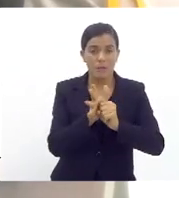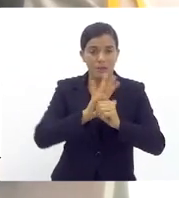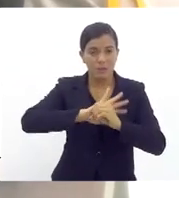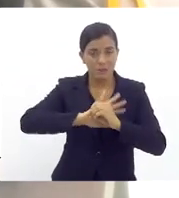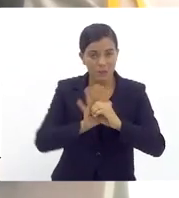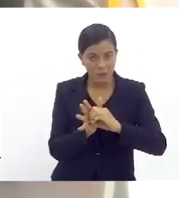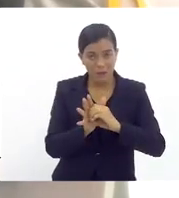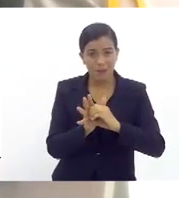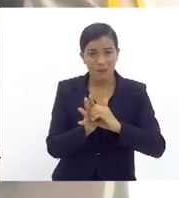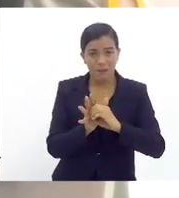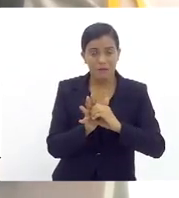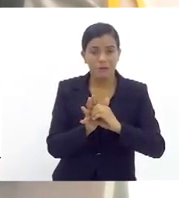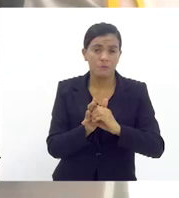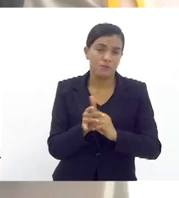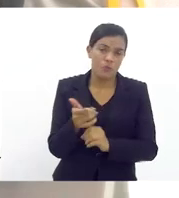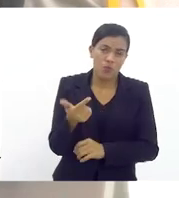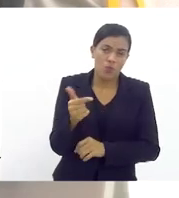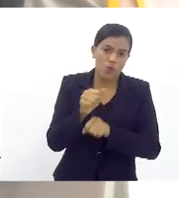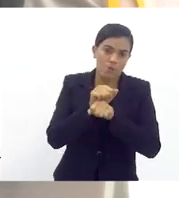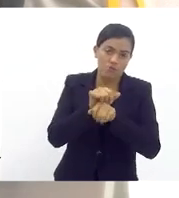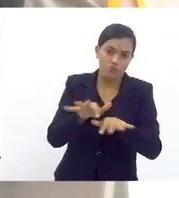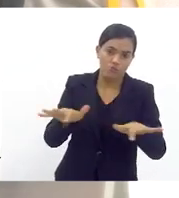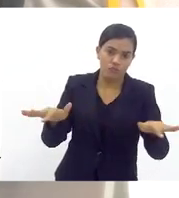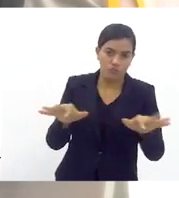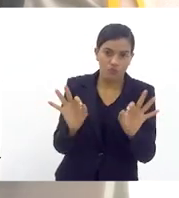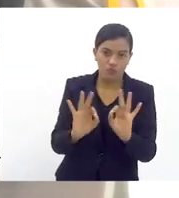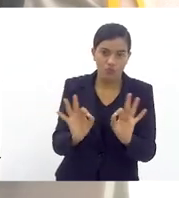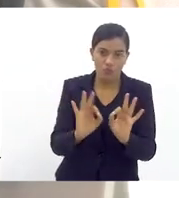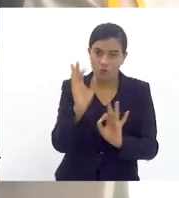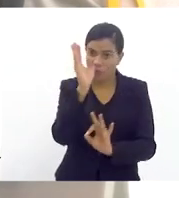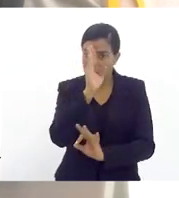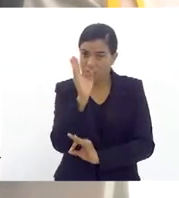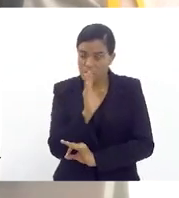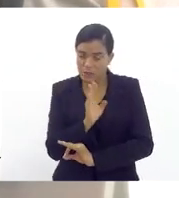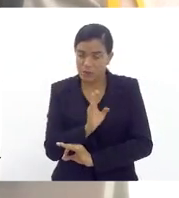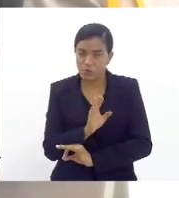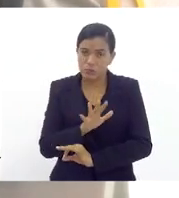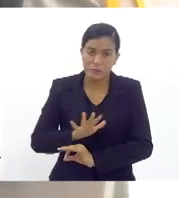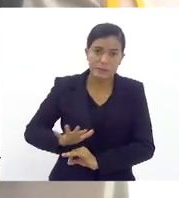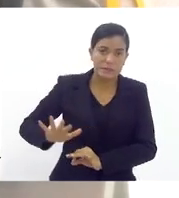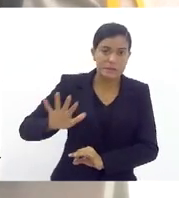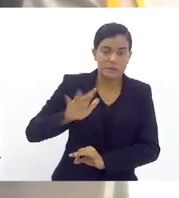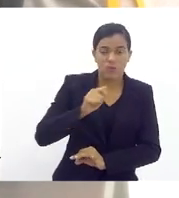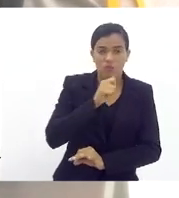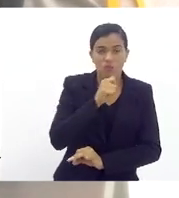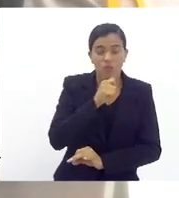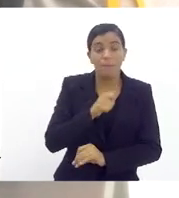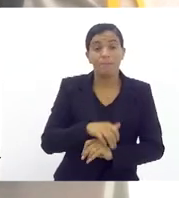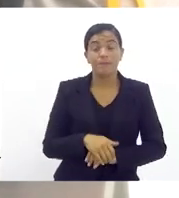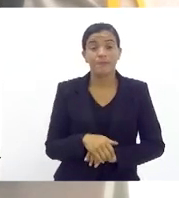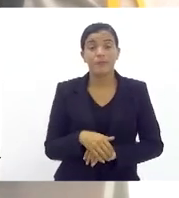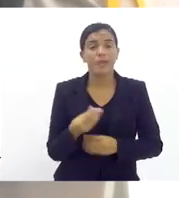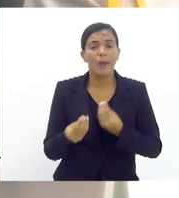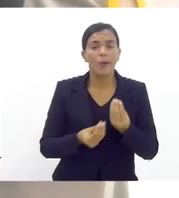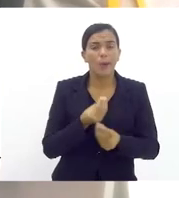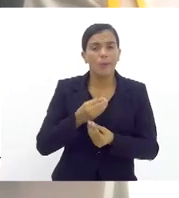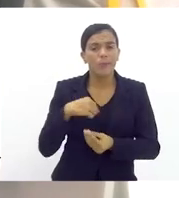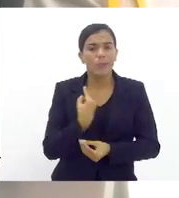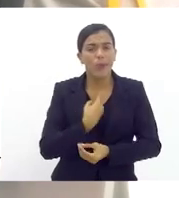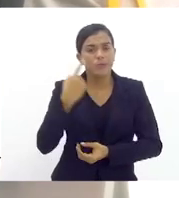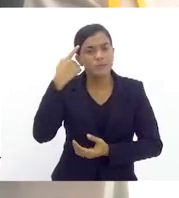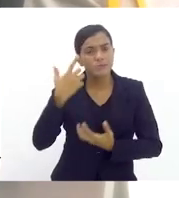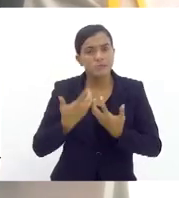questão que não está difundido ainda no Brasil como um todo. E aí, como é que